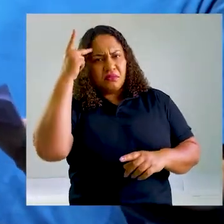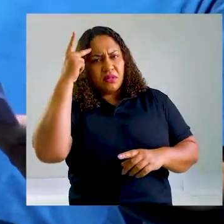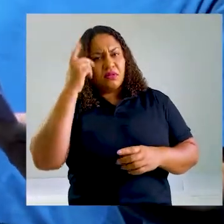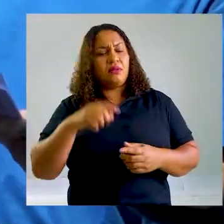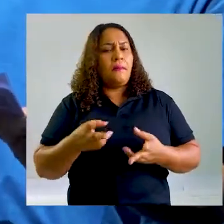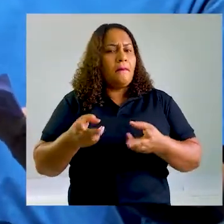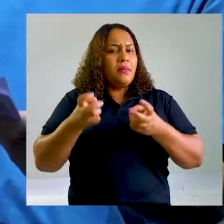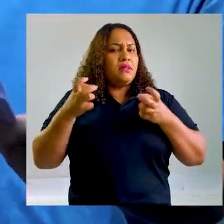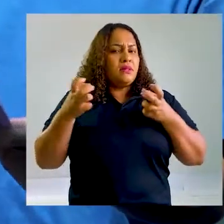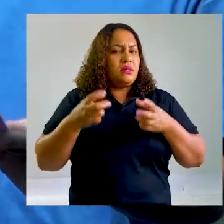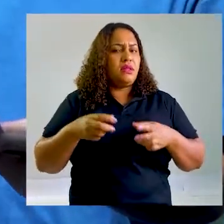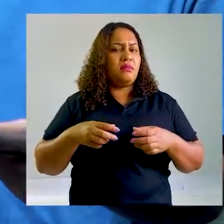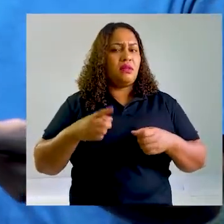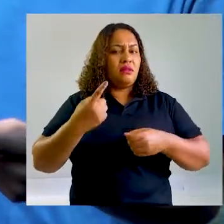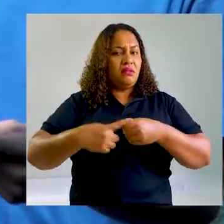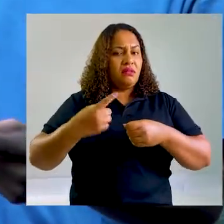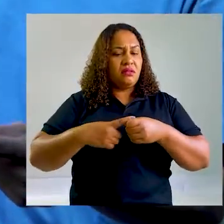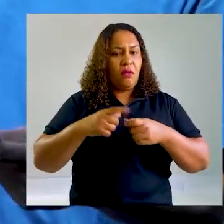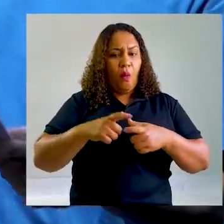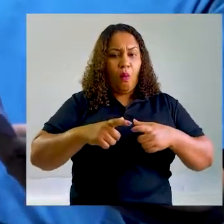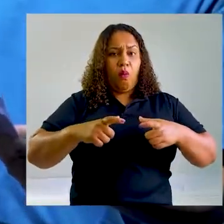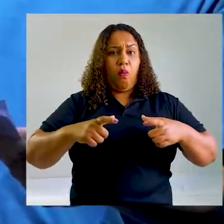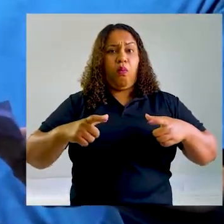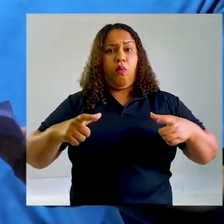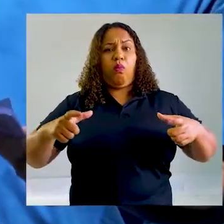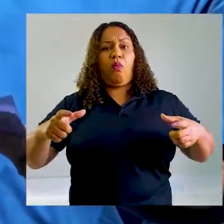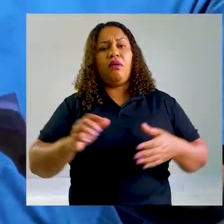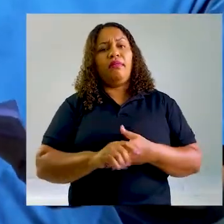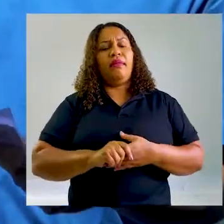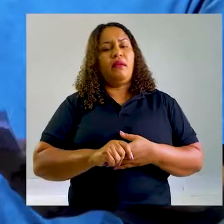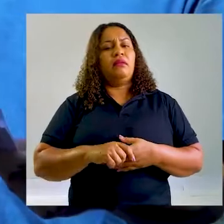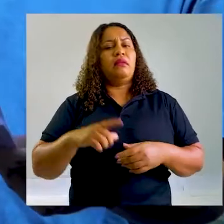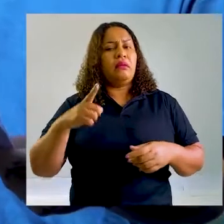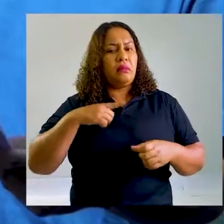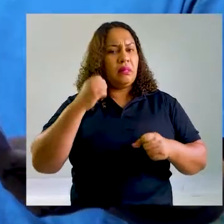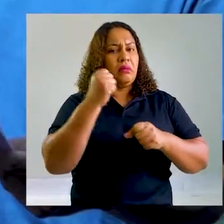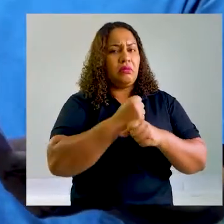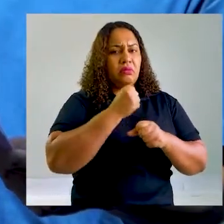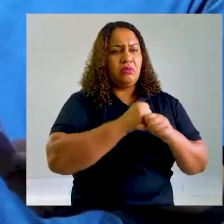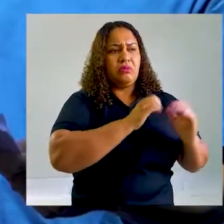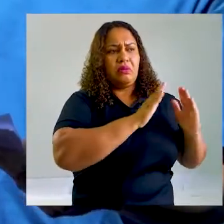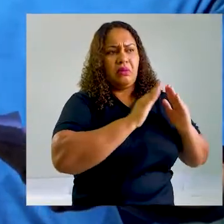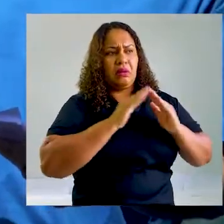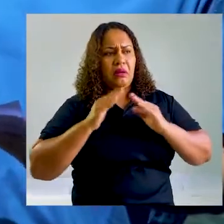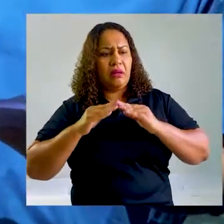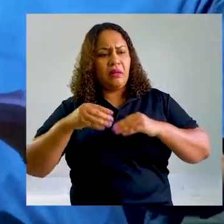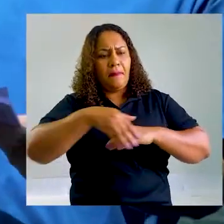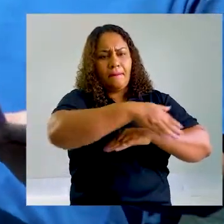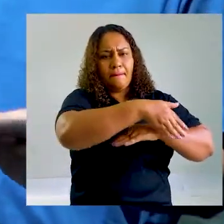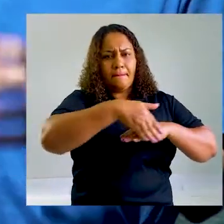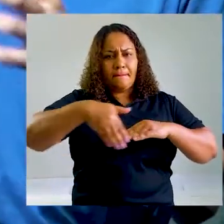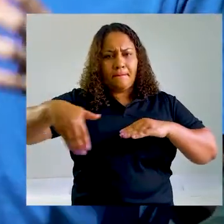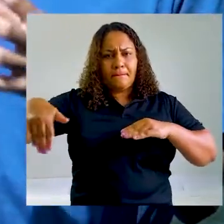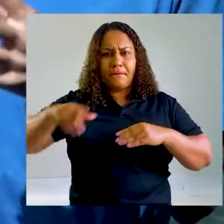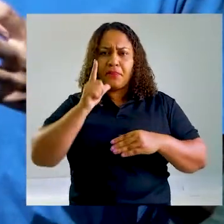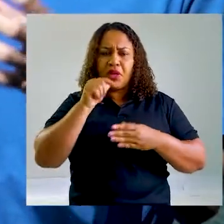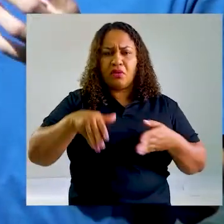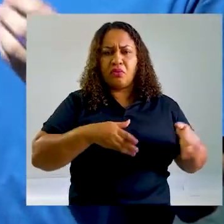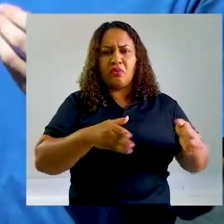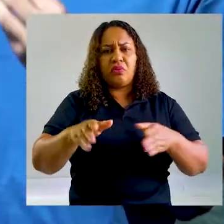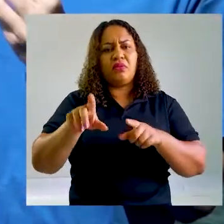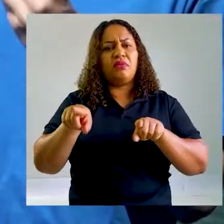observa o crescimento urbano da cidade, o loteamento das margens do rio em chacras. Como que isso